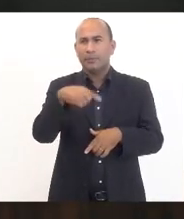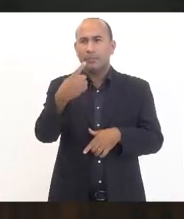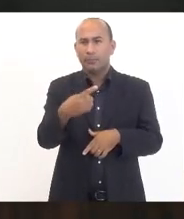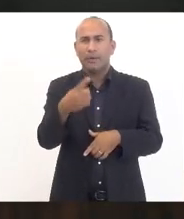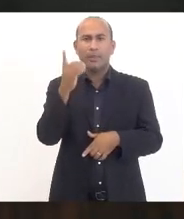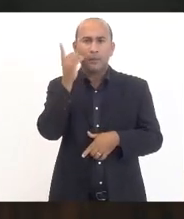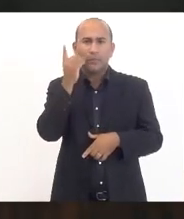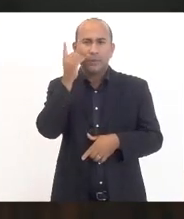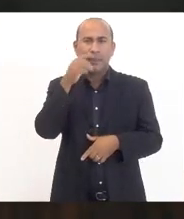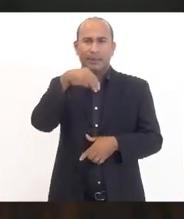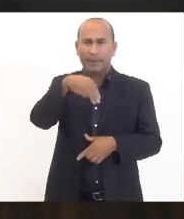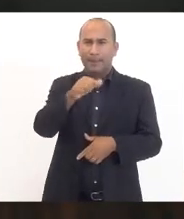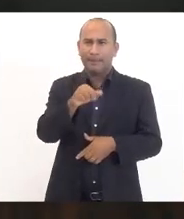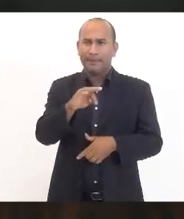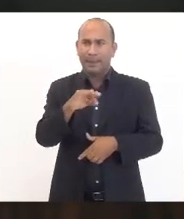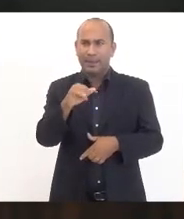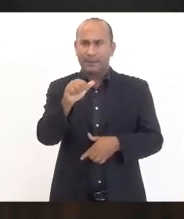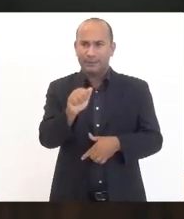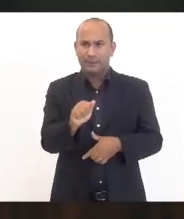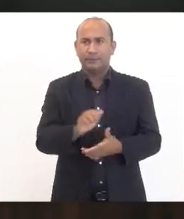Rocha.